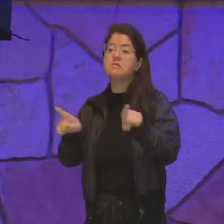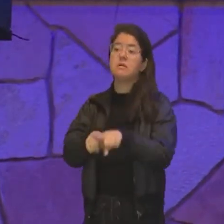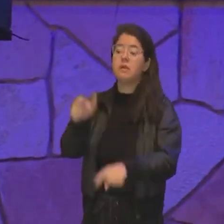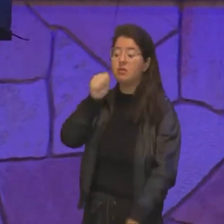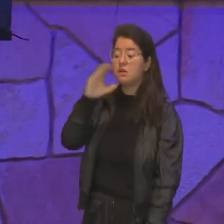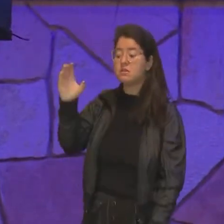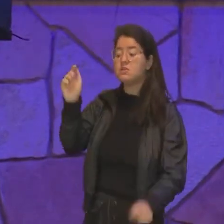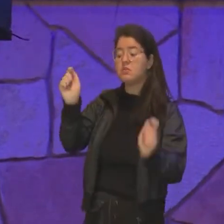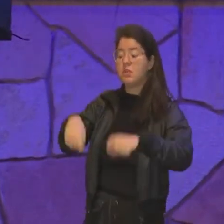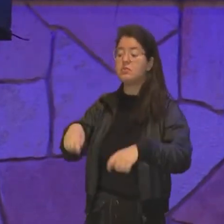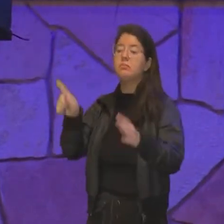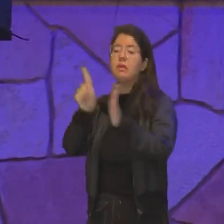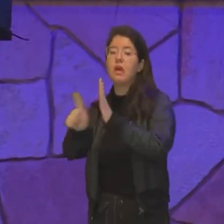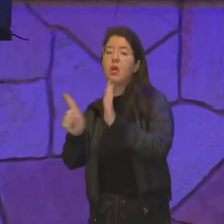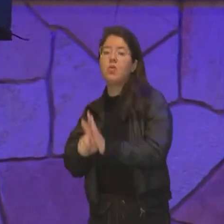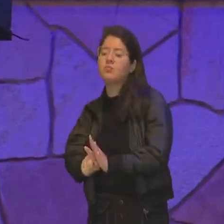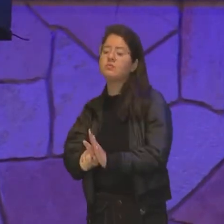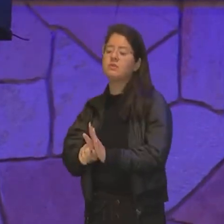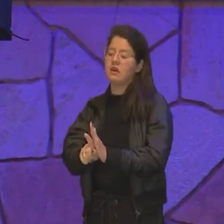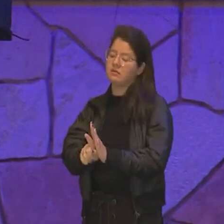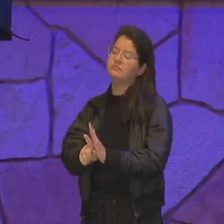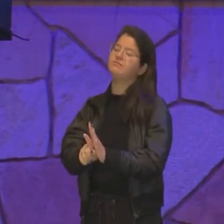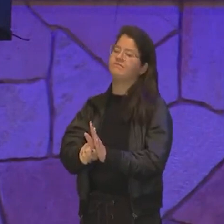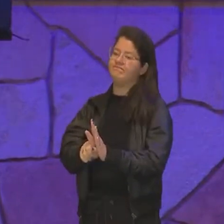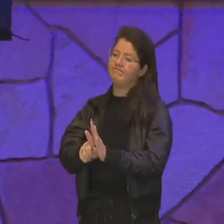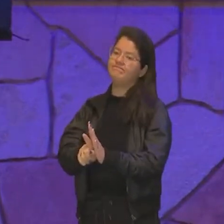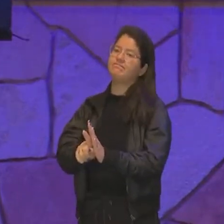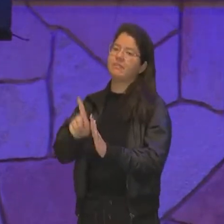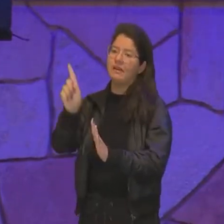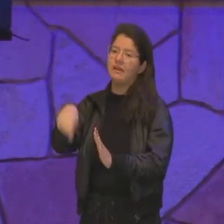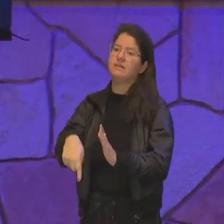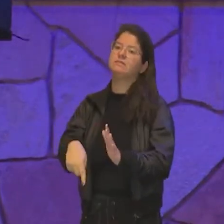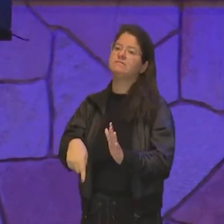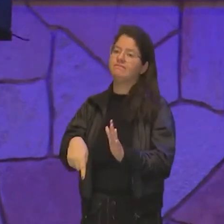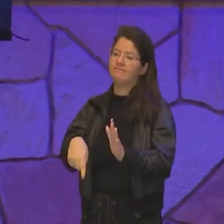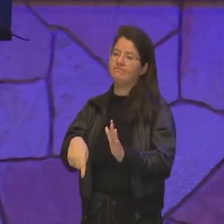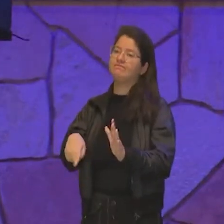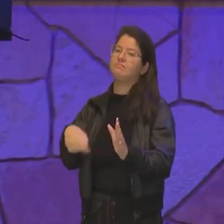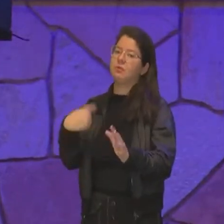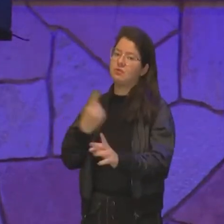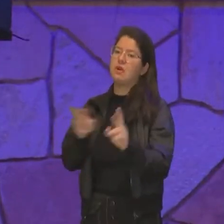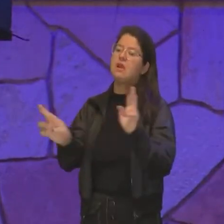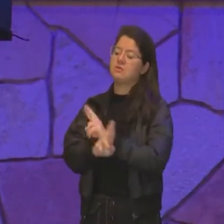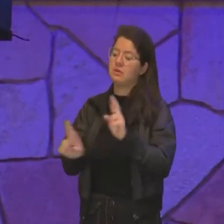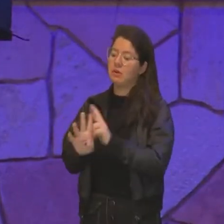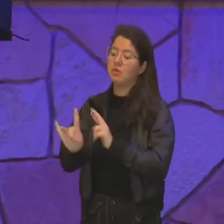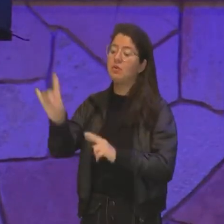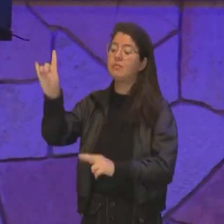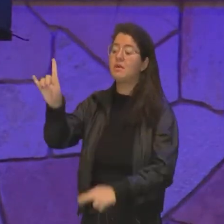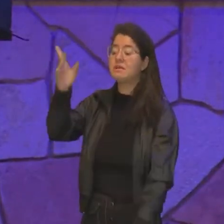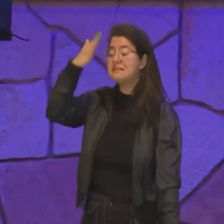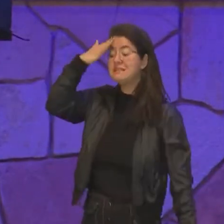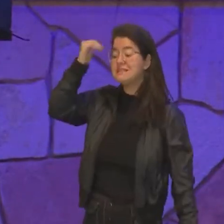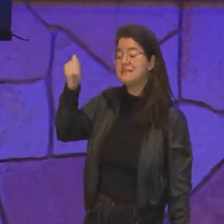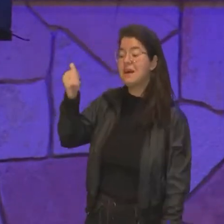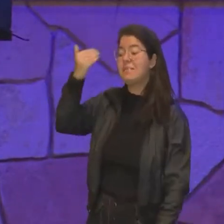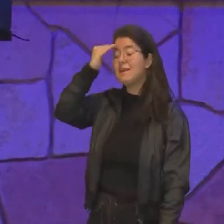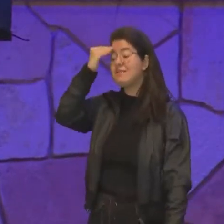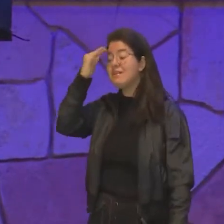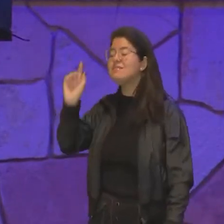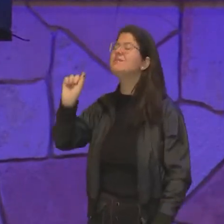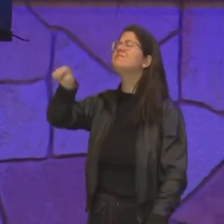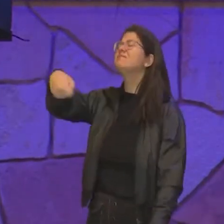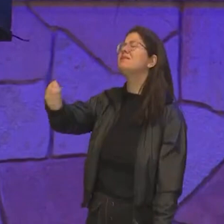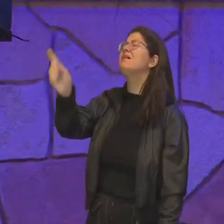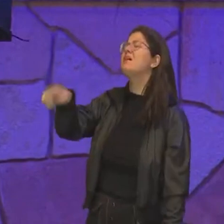adolescentes. Isso determina muito nosso relacionamento com Deus. Saber e entender quem é